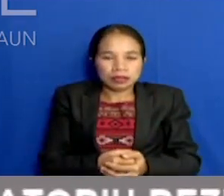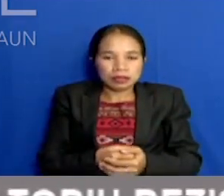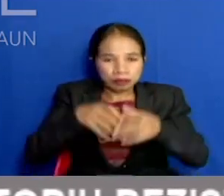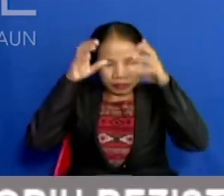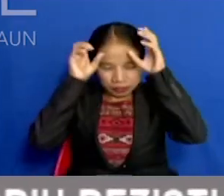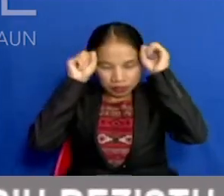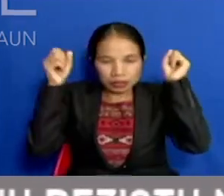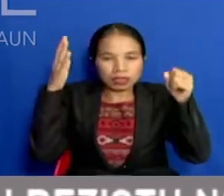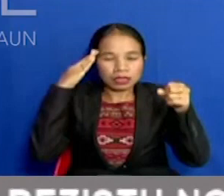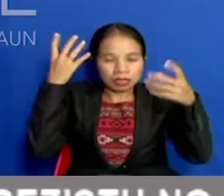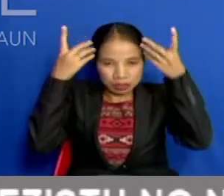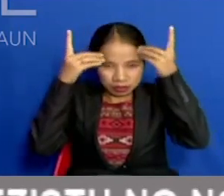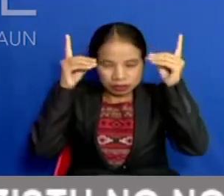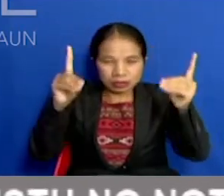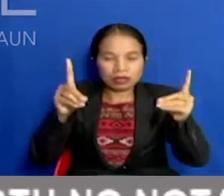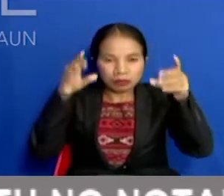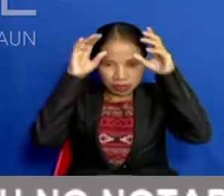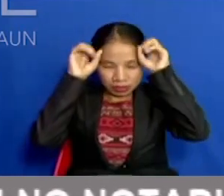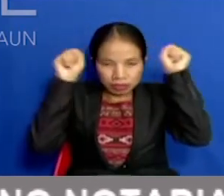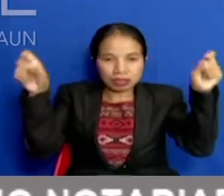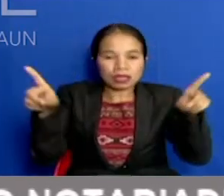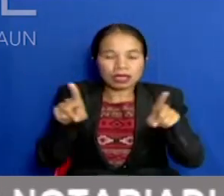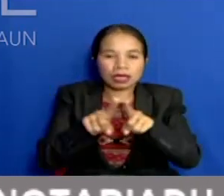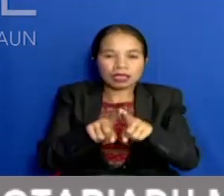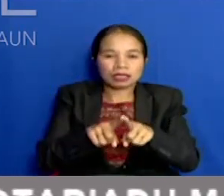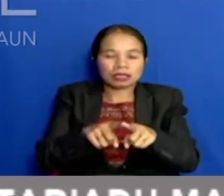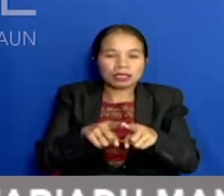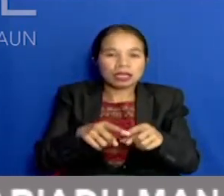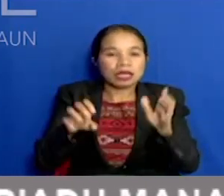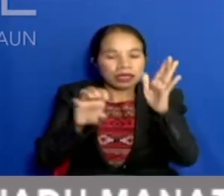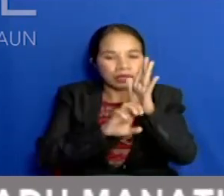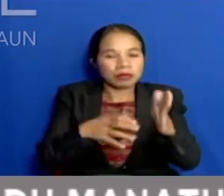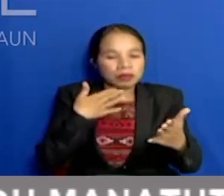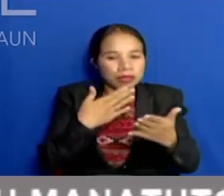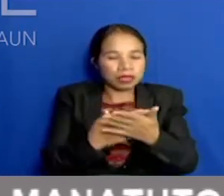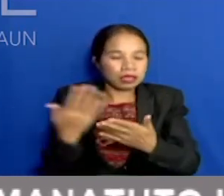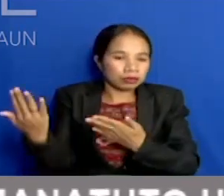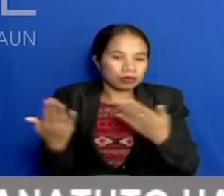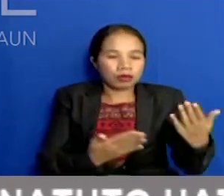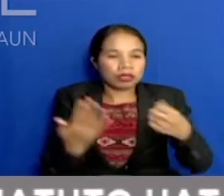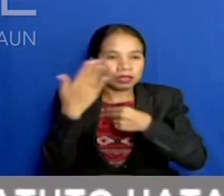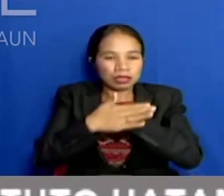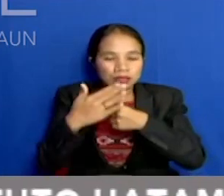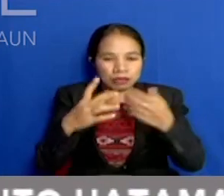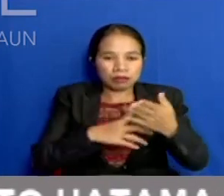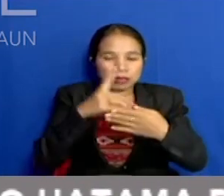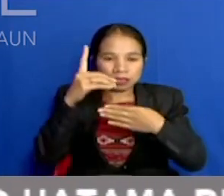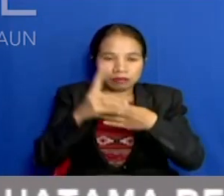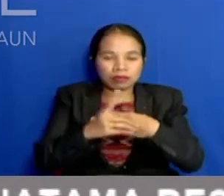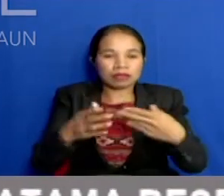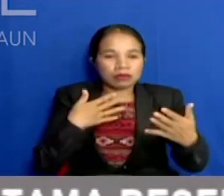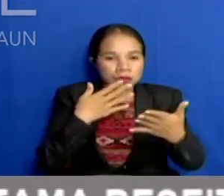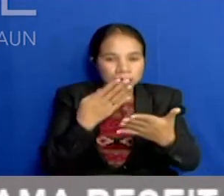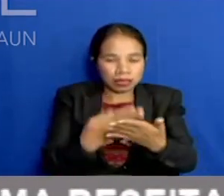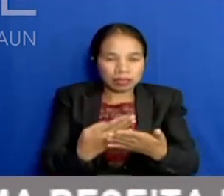considera decisão chefe Estado ne anessam novidade dia a tolori nação para desenvolvimento sustentável no